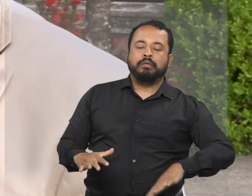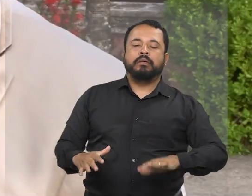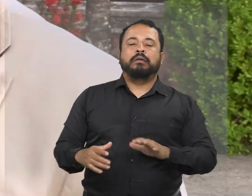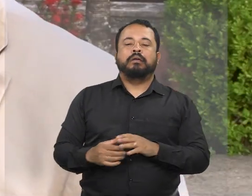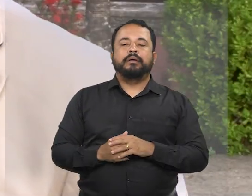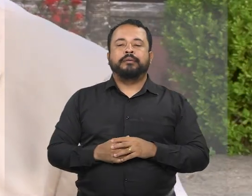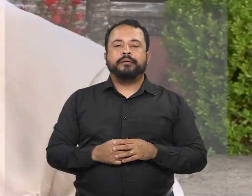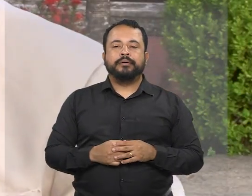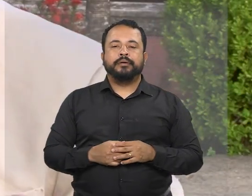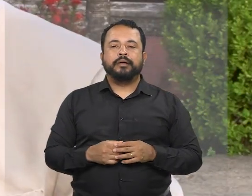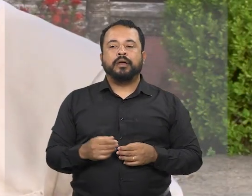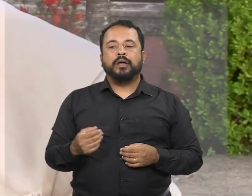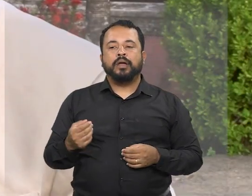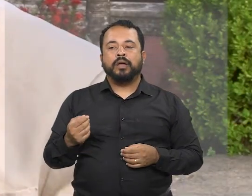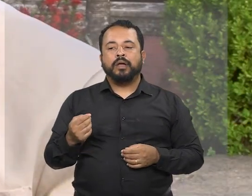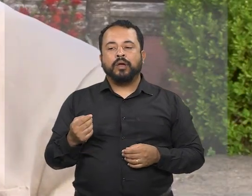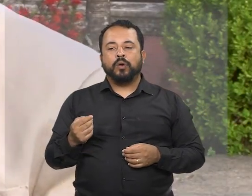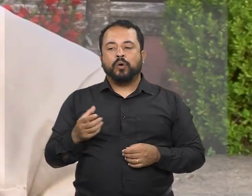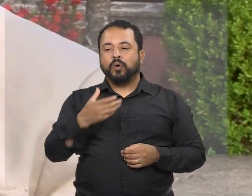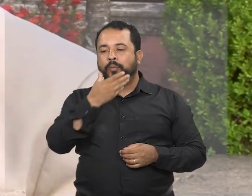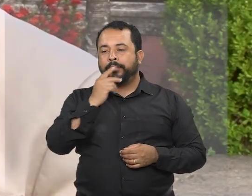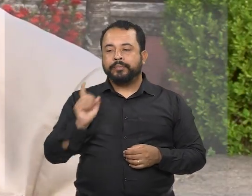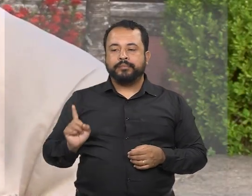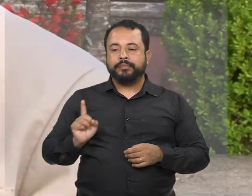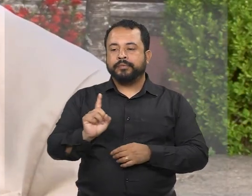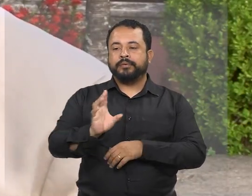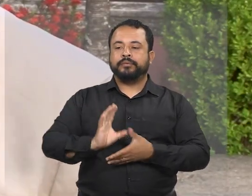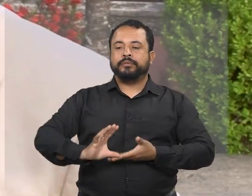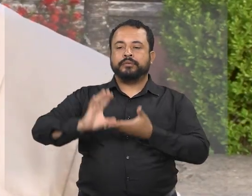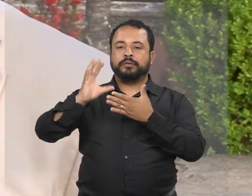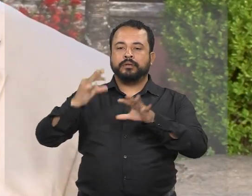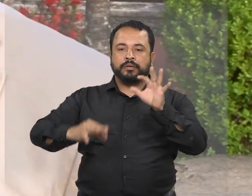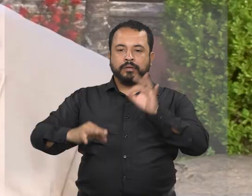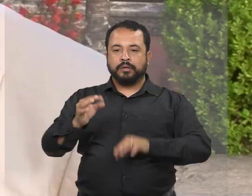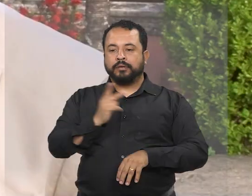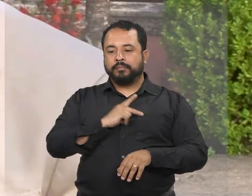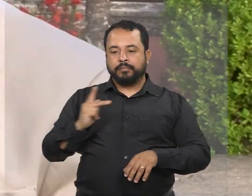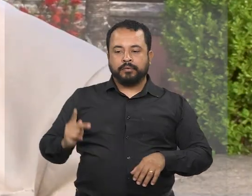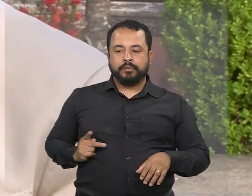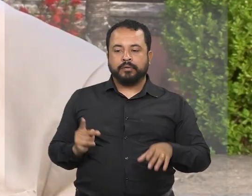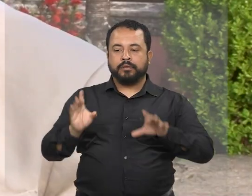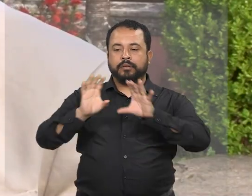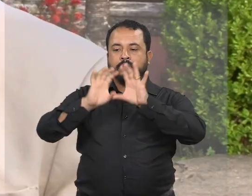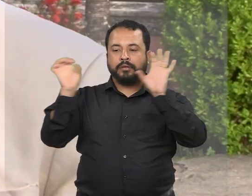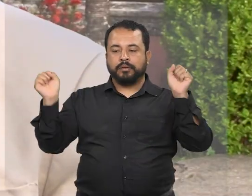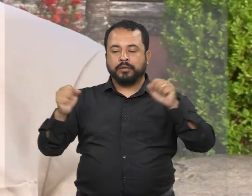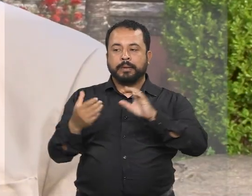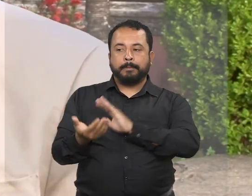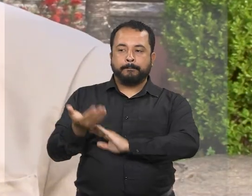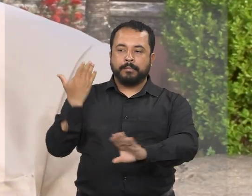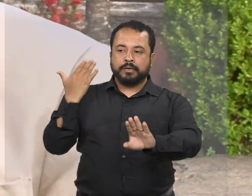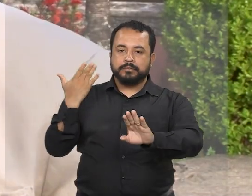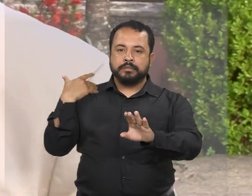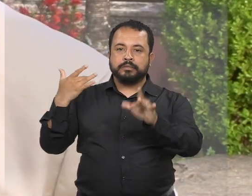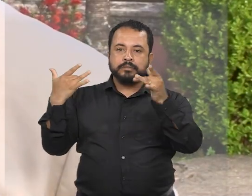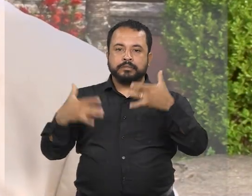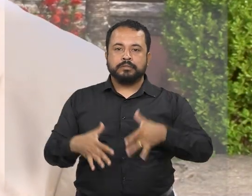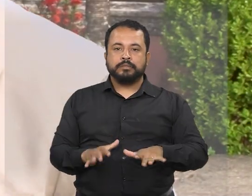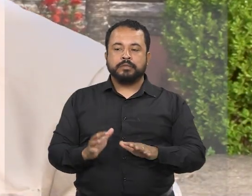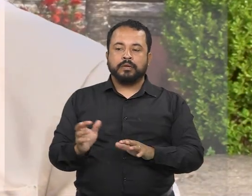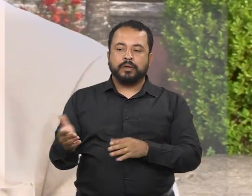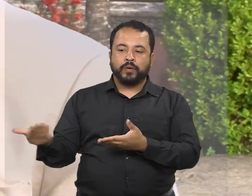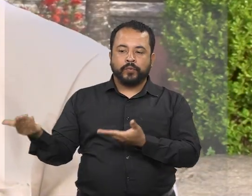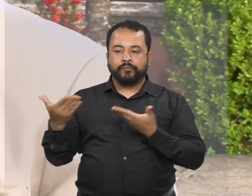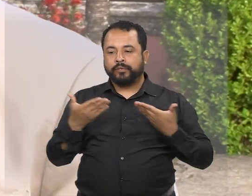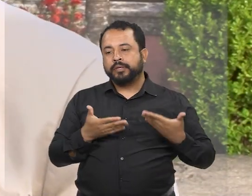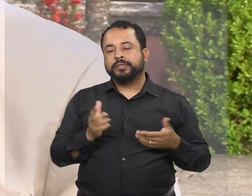o morador ele foi convocado pelo Conselho Nacional de Justiça, que junto ao presidente do Tribunal de Justiça na época, foi